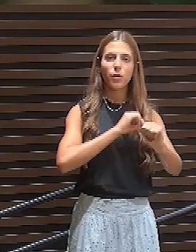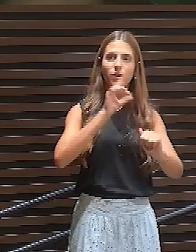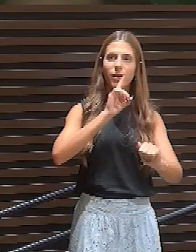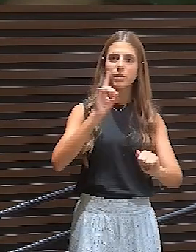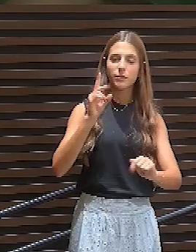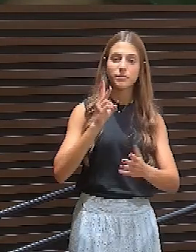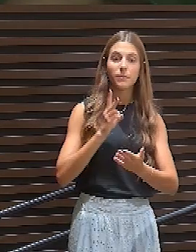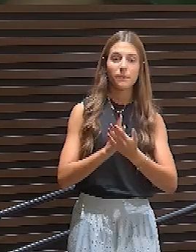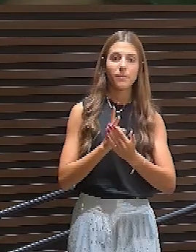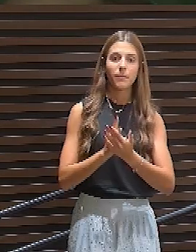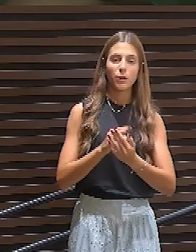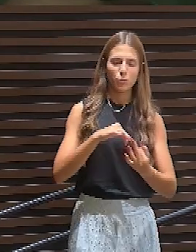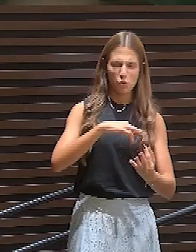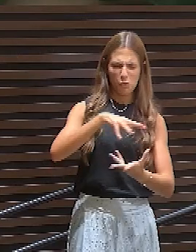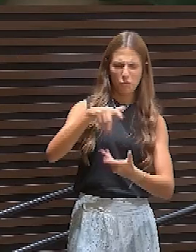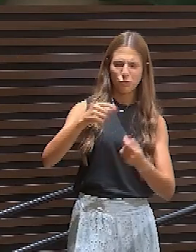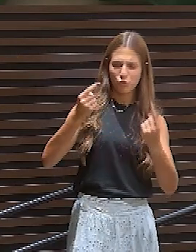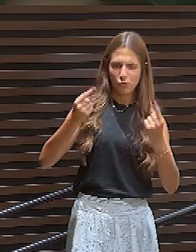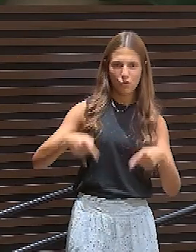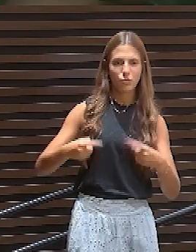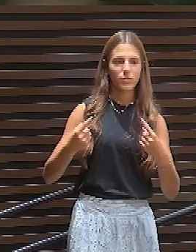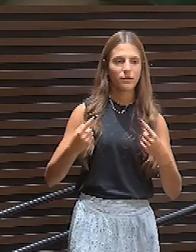quando o mundo se opõe.